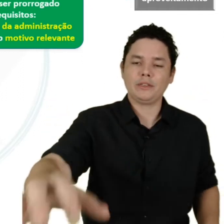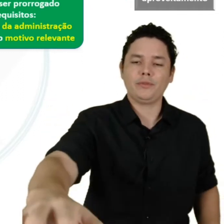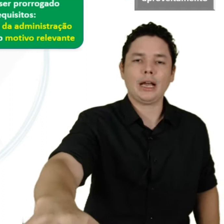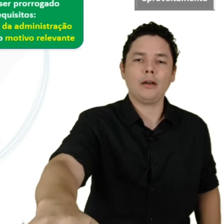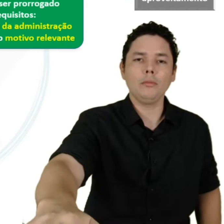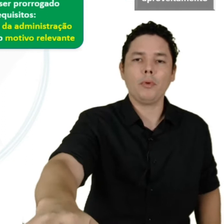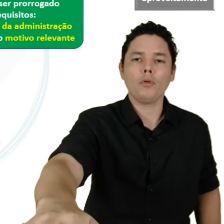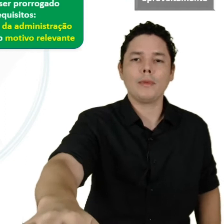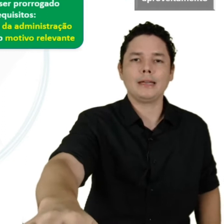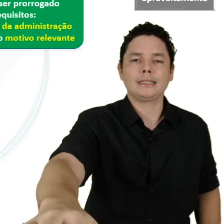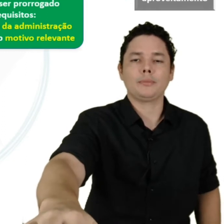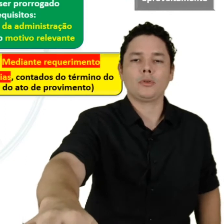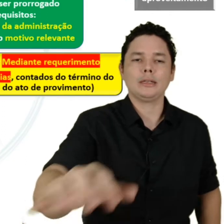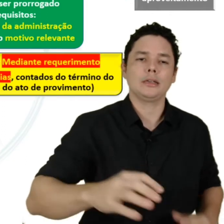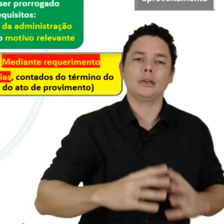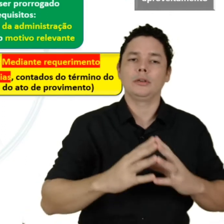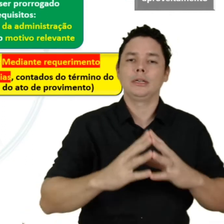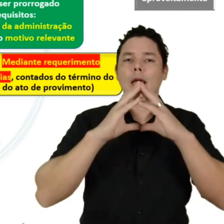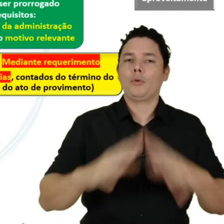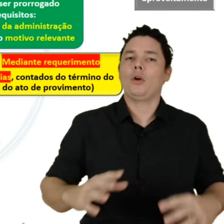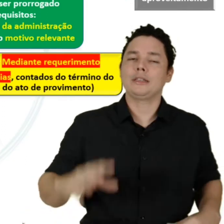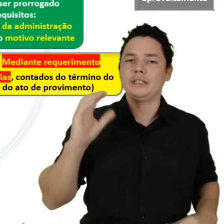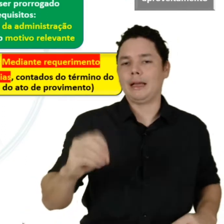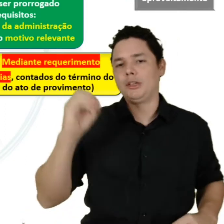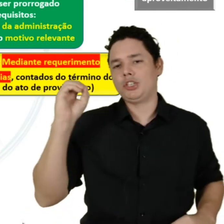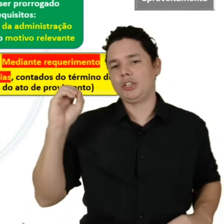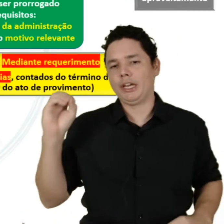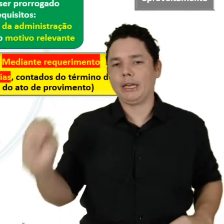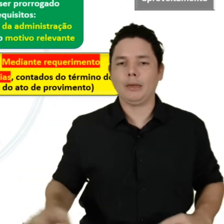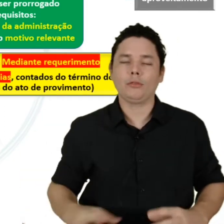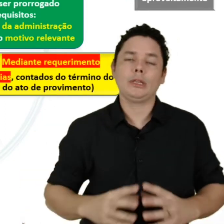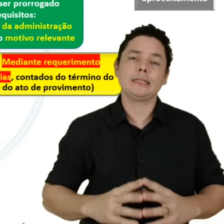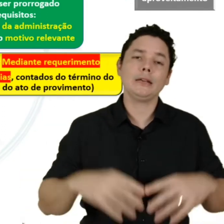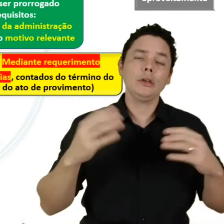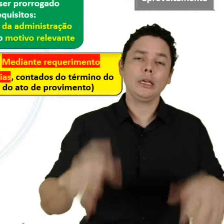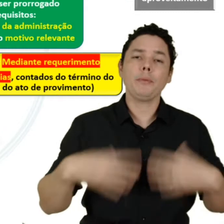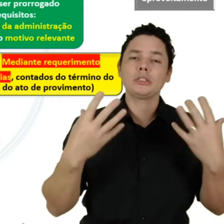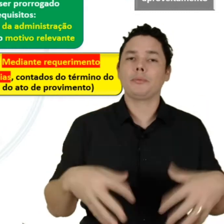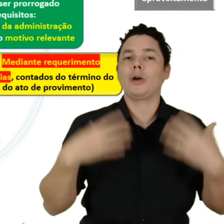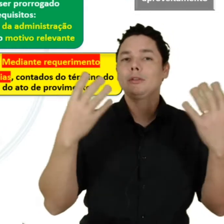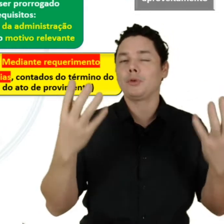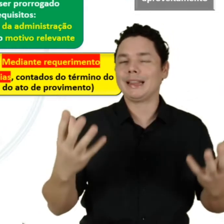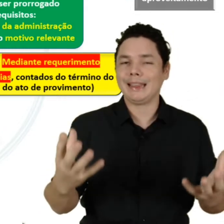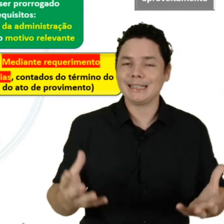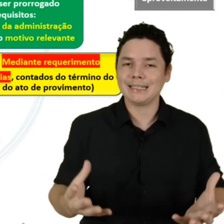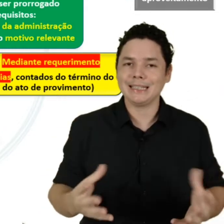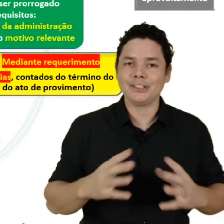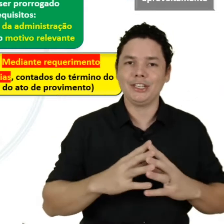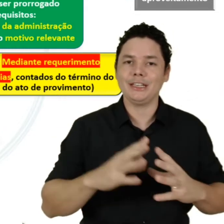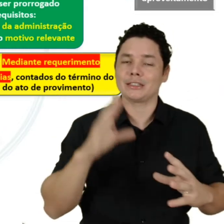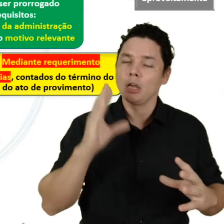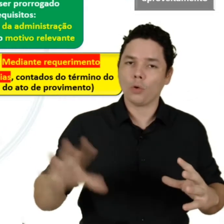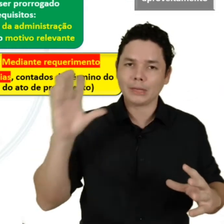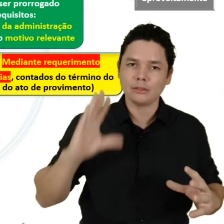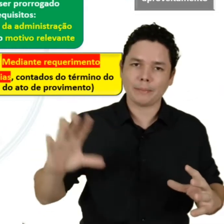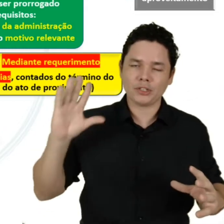vai especificar um pouco mais essa prorrogação. A prorrogação vai se dar mediante requerimento do interessado e pode ser prorrogado por até 60